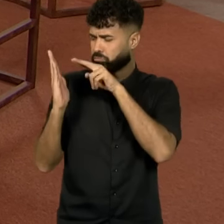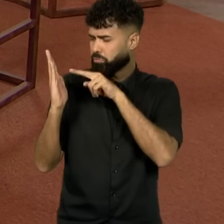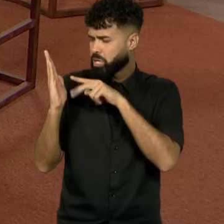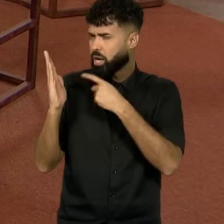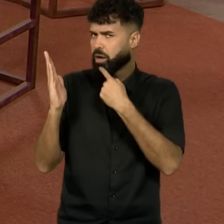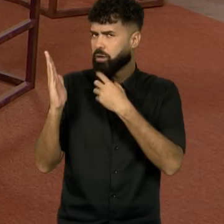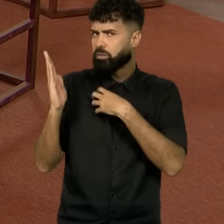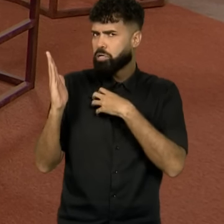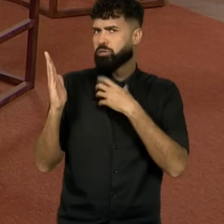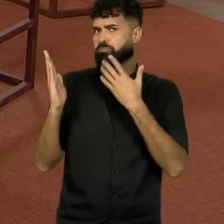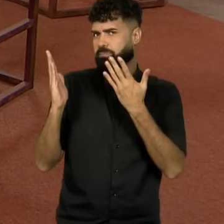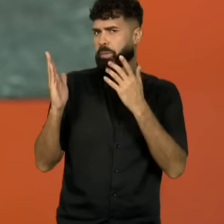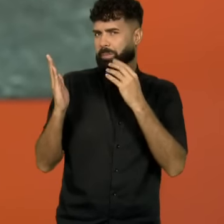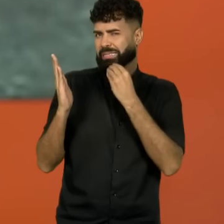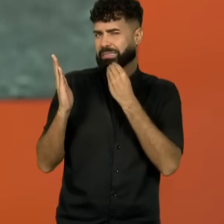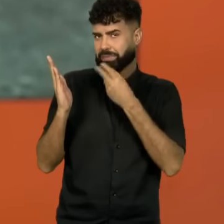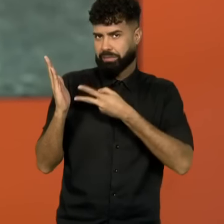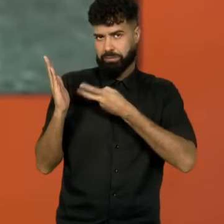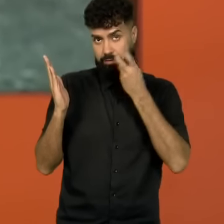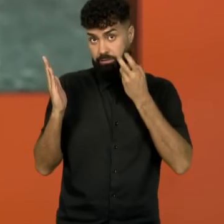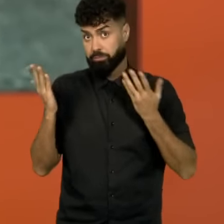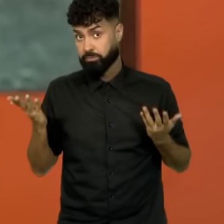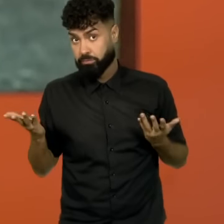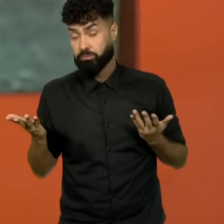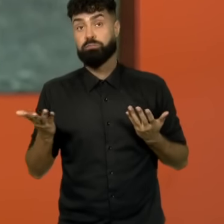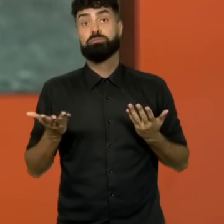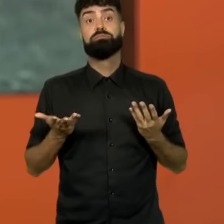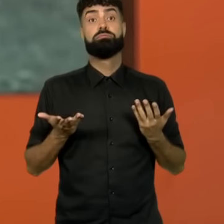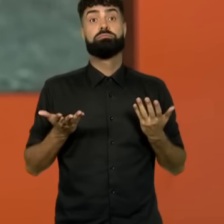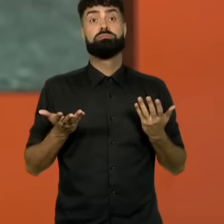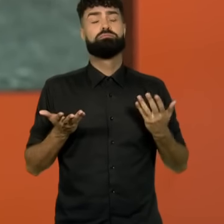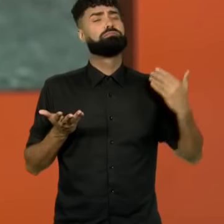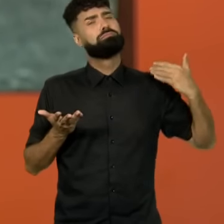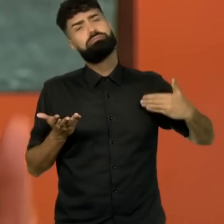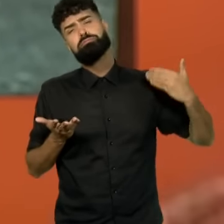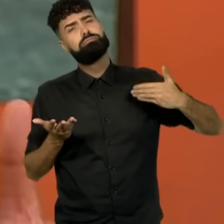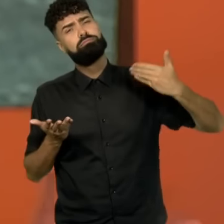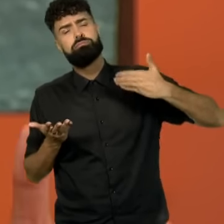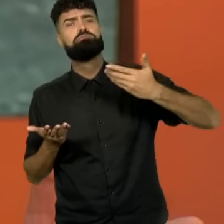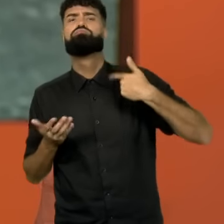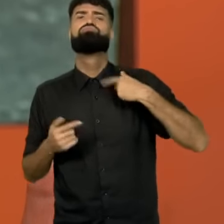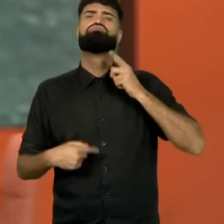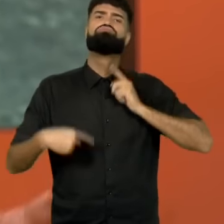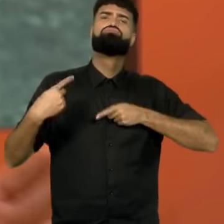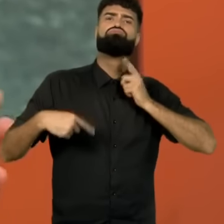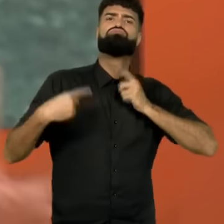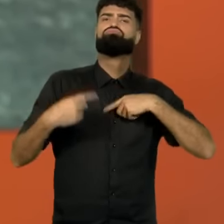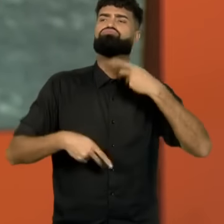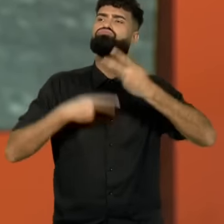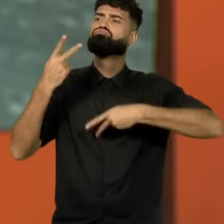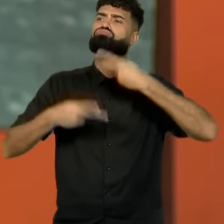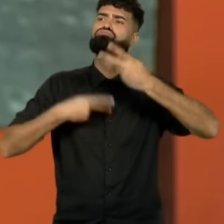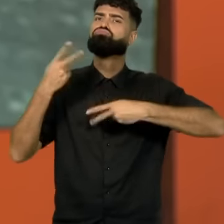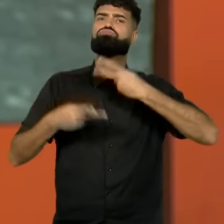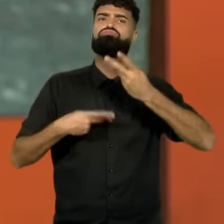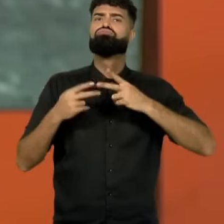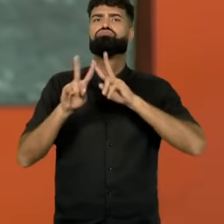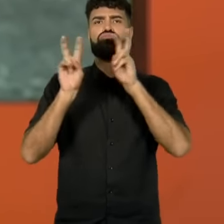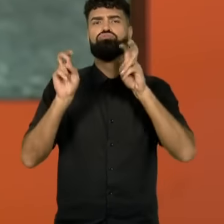né? Tem isso. E o tempo inteiro também ali na discussão atrelada